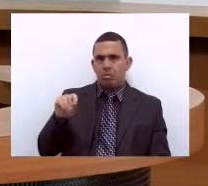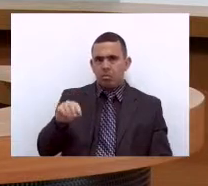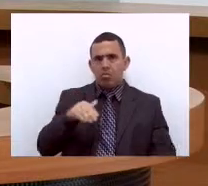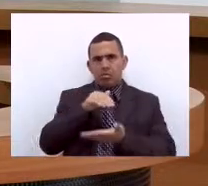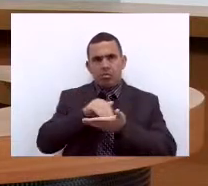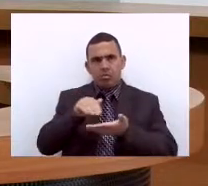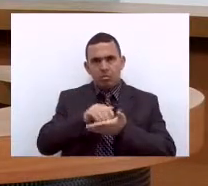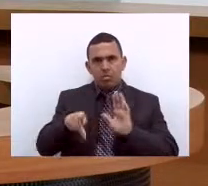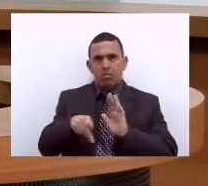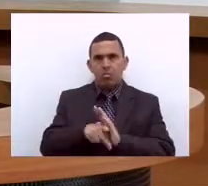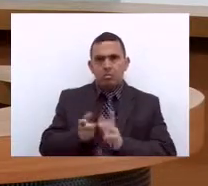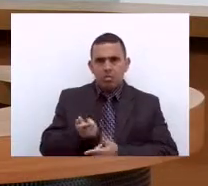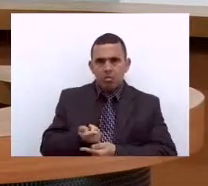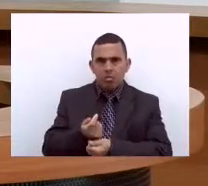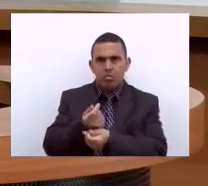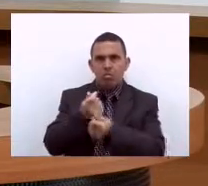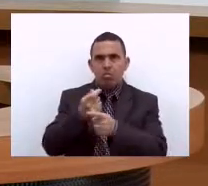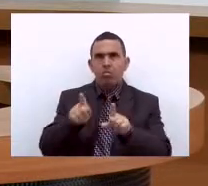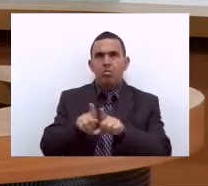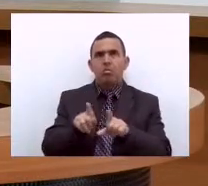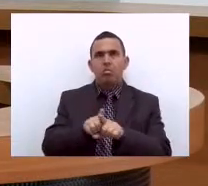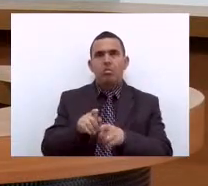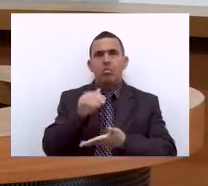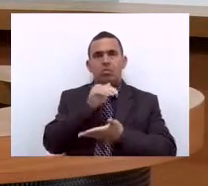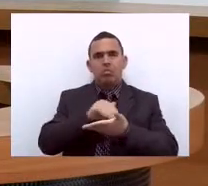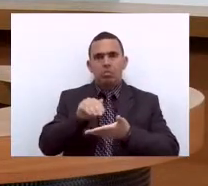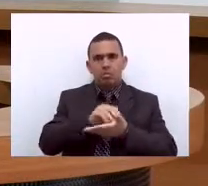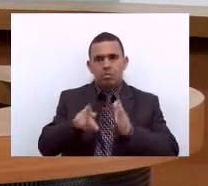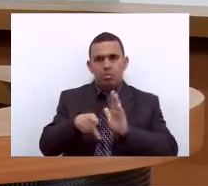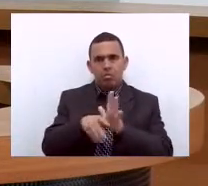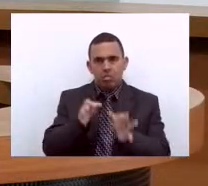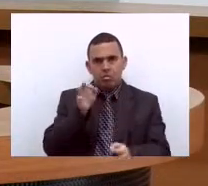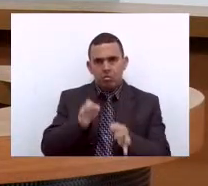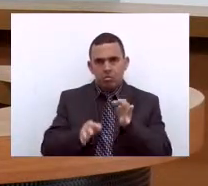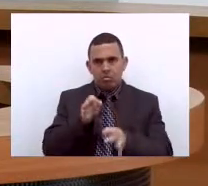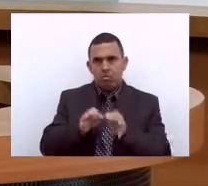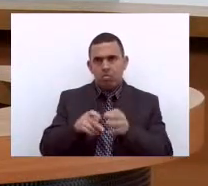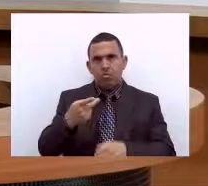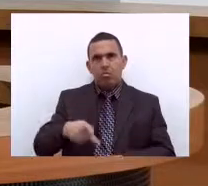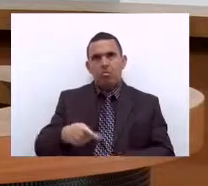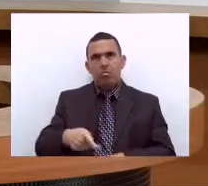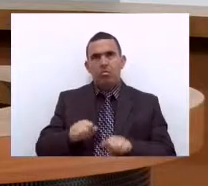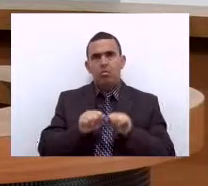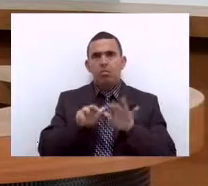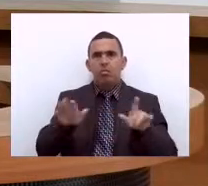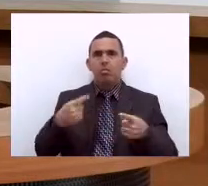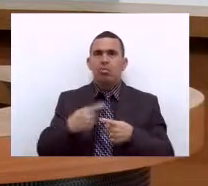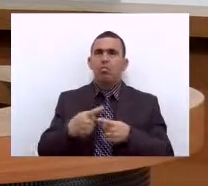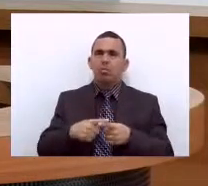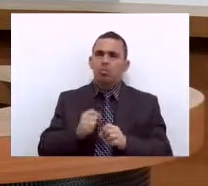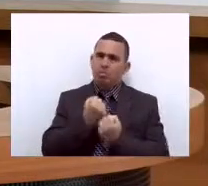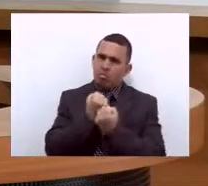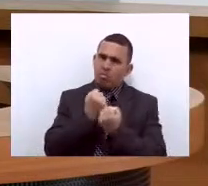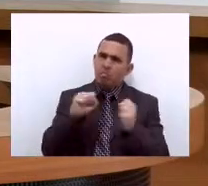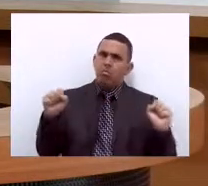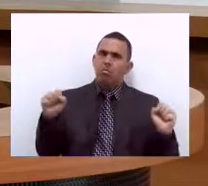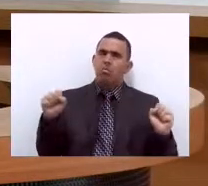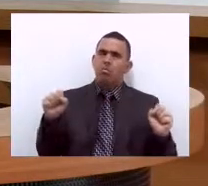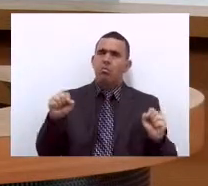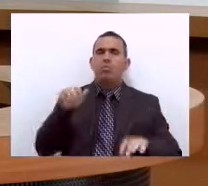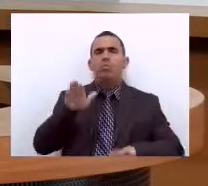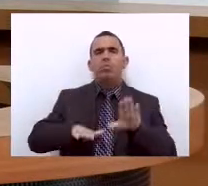secretário de Assuntos Jurídicos desta cidade, porque, gente, não é possível. Talvez a